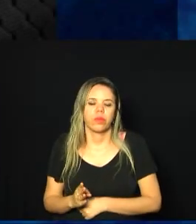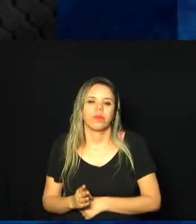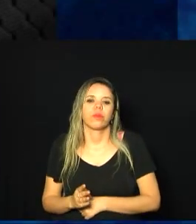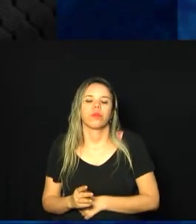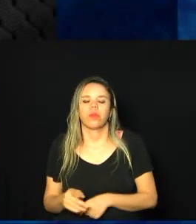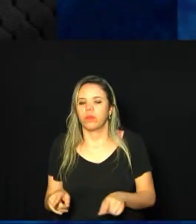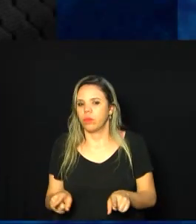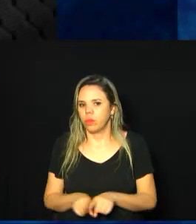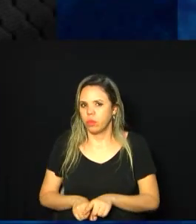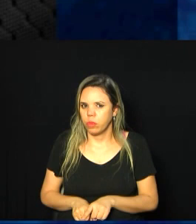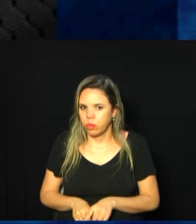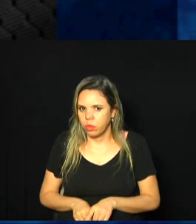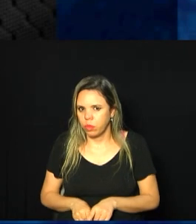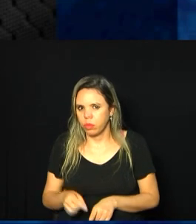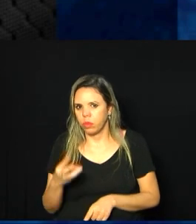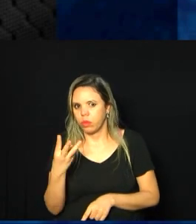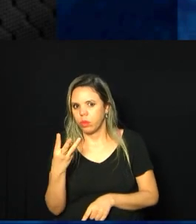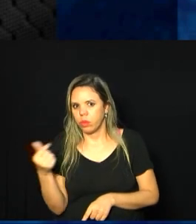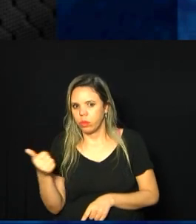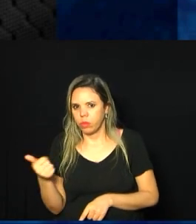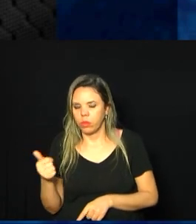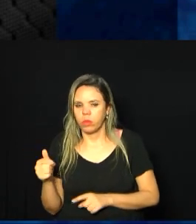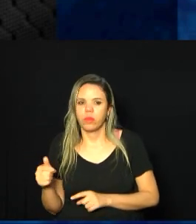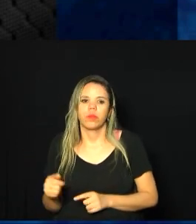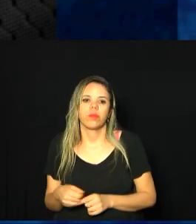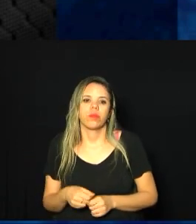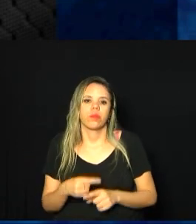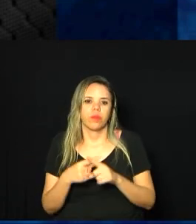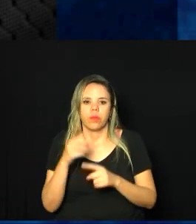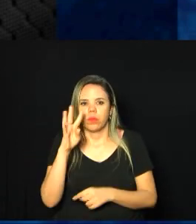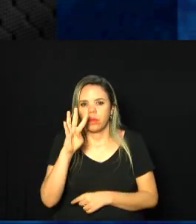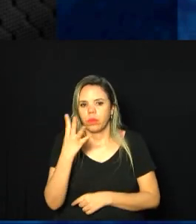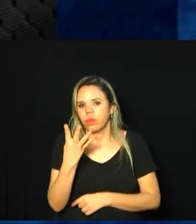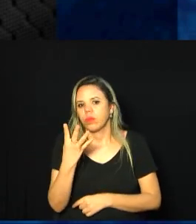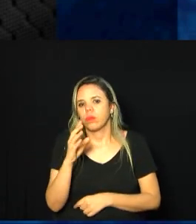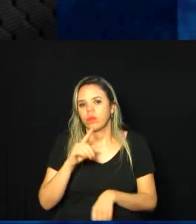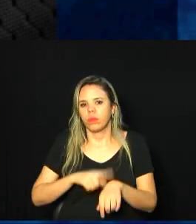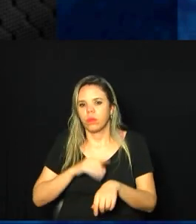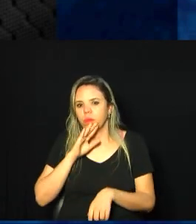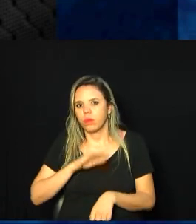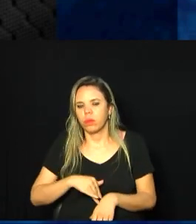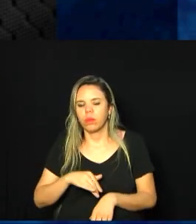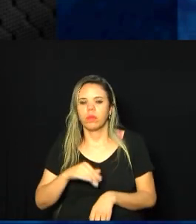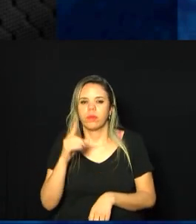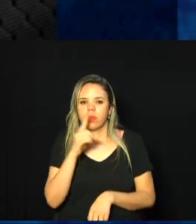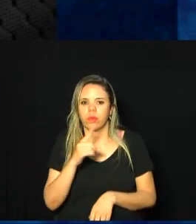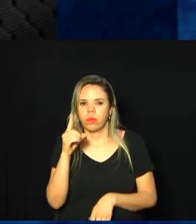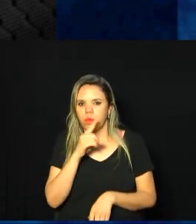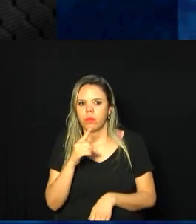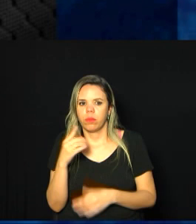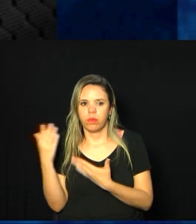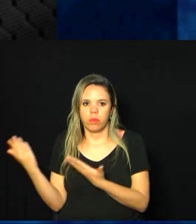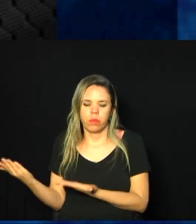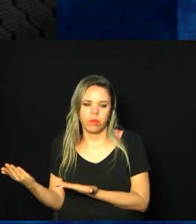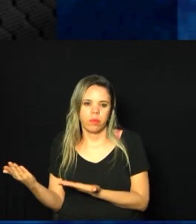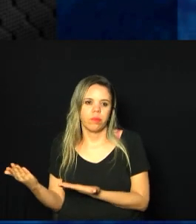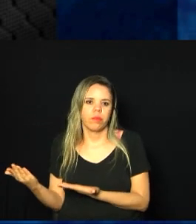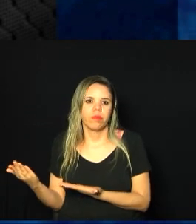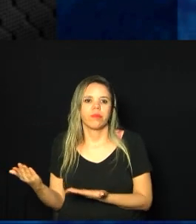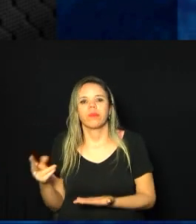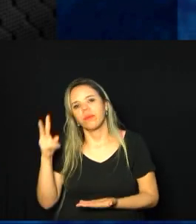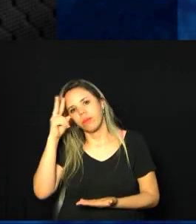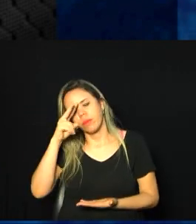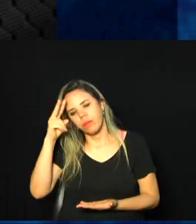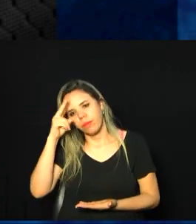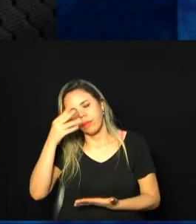também válida pela 31ª rodada, domingo, 4h da tarde. Remo e Ponte Preta no Baenão.